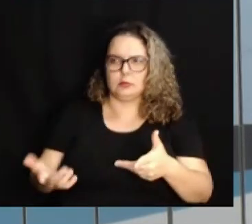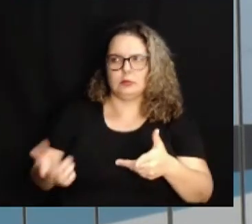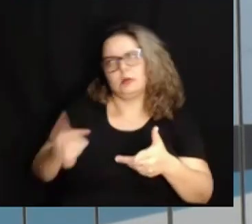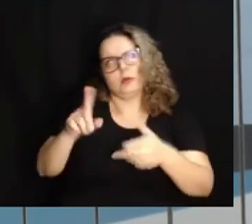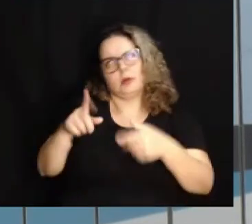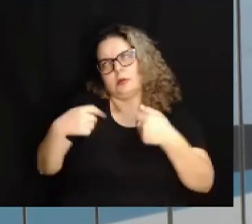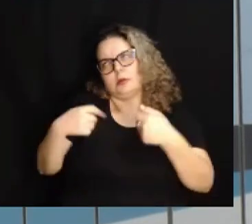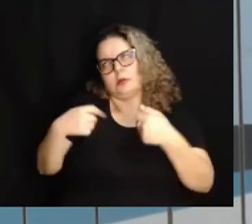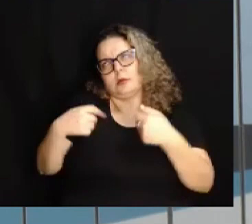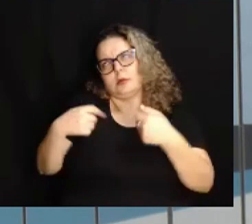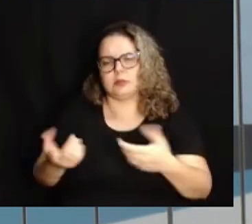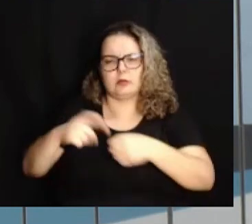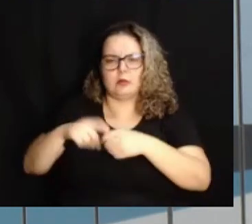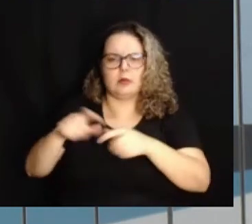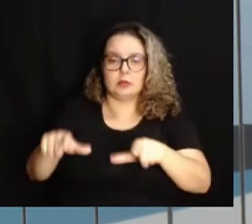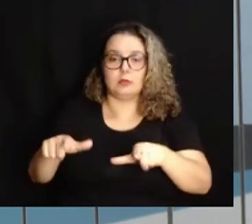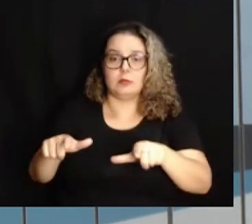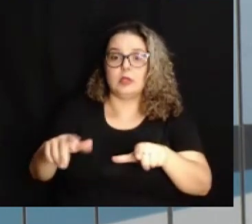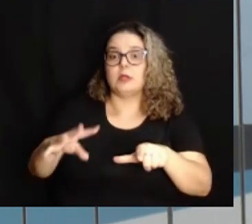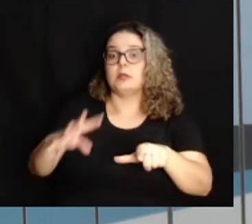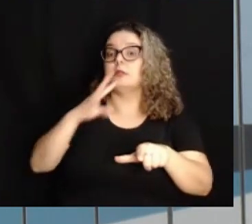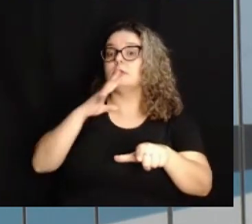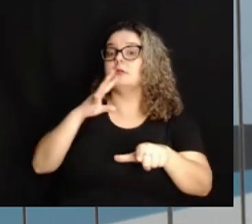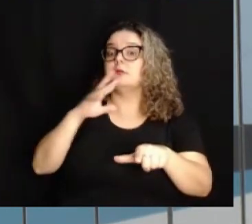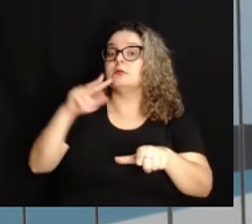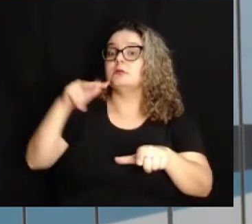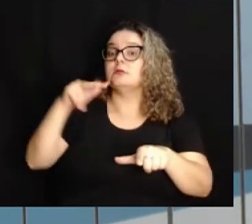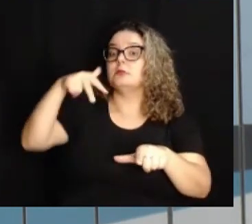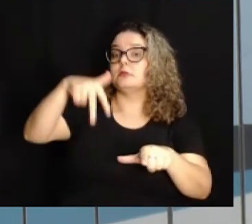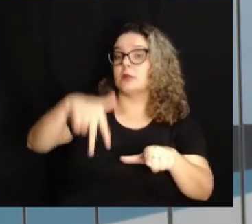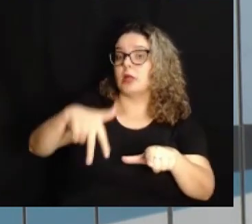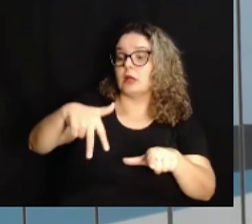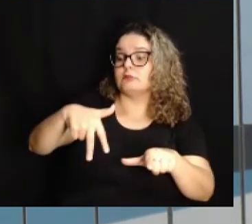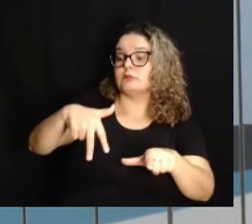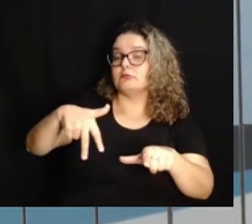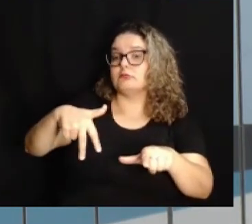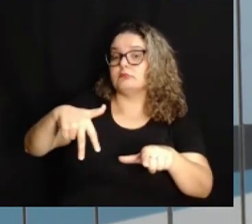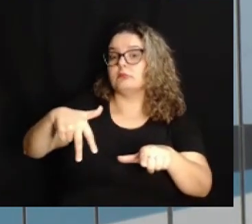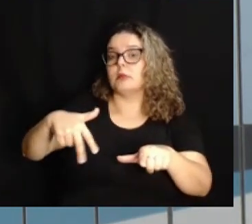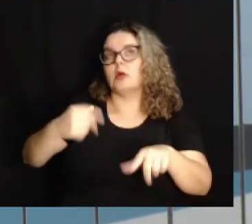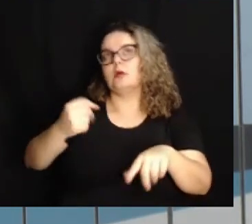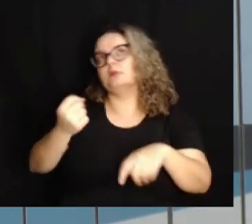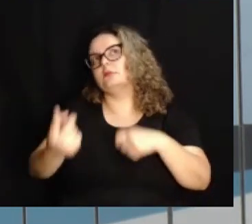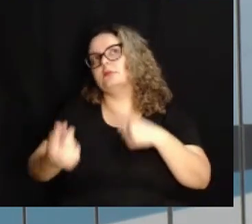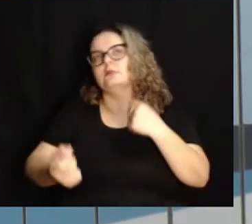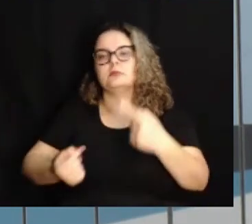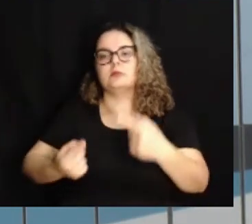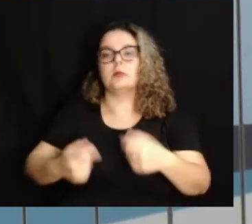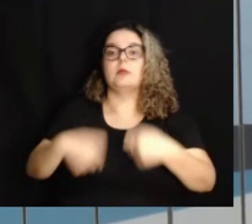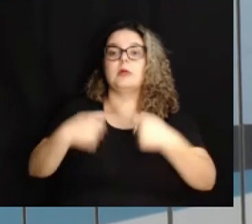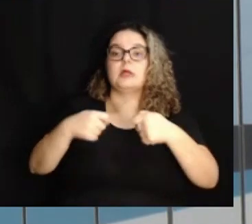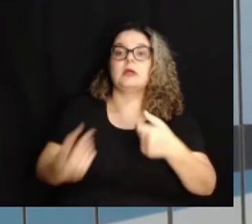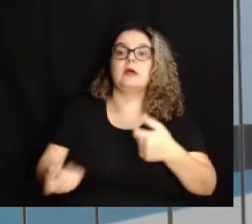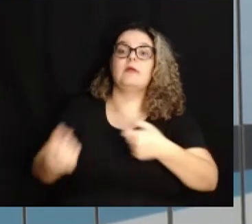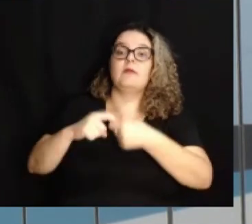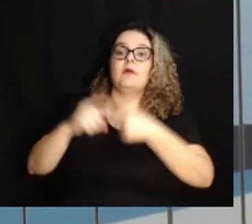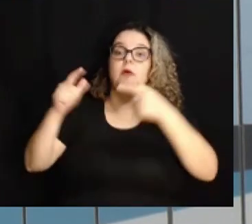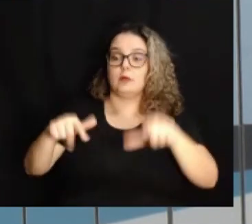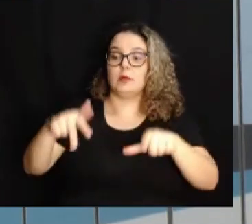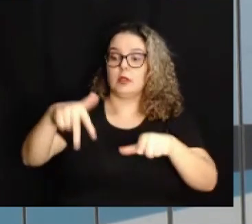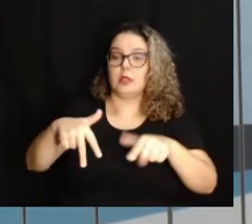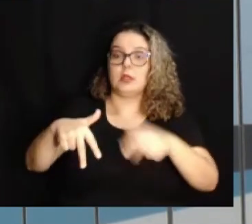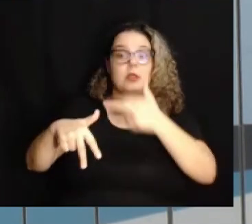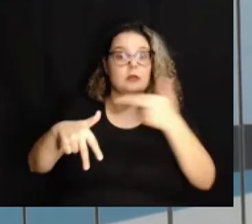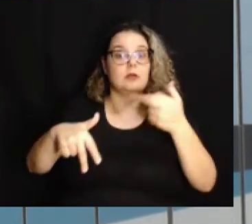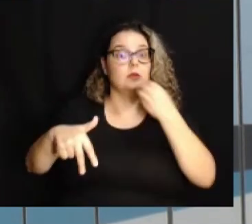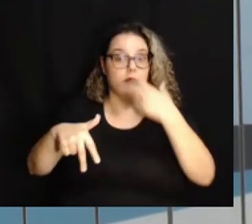exemplo, se você conheceu uma pessoa, sabe, ou se você eventualmente ter que voltar nesse lugar e algo bom acontecer, é graças